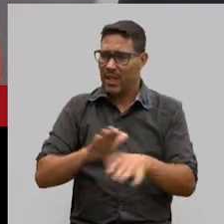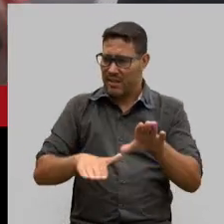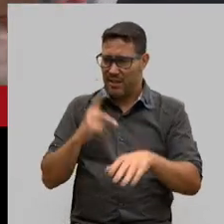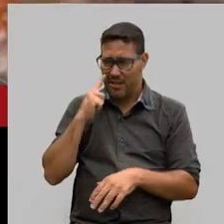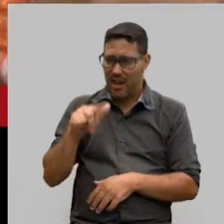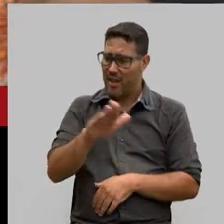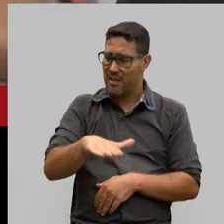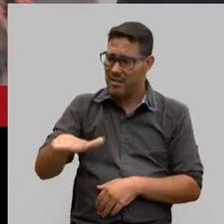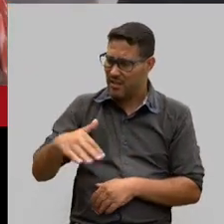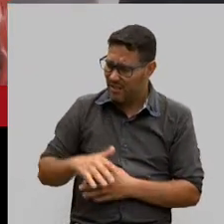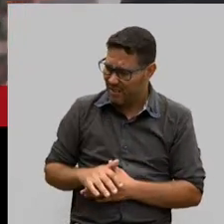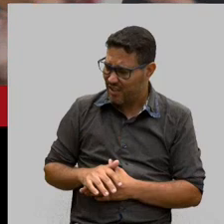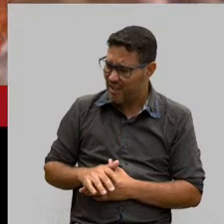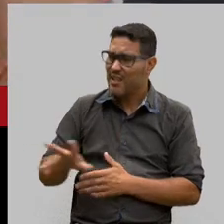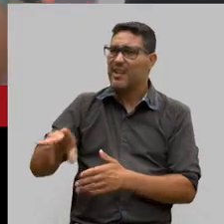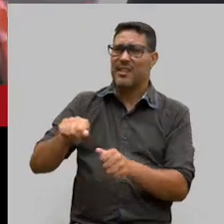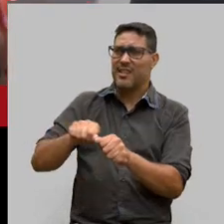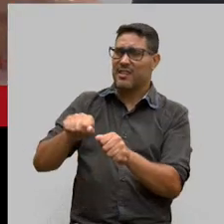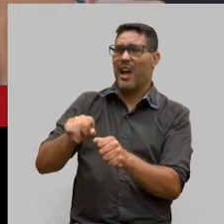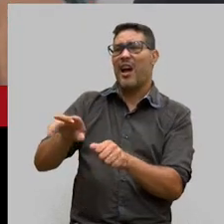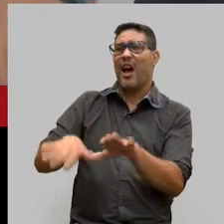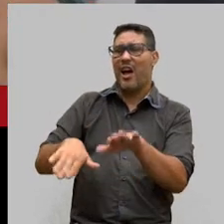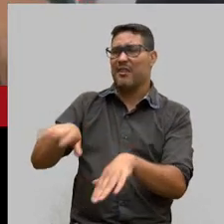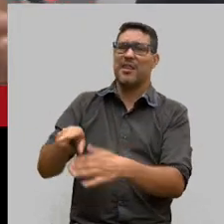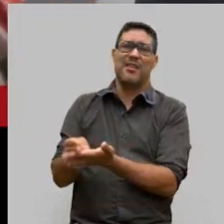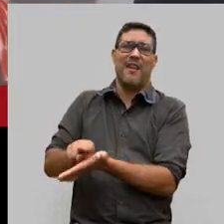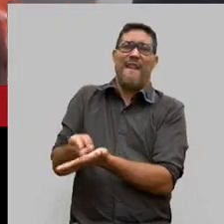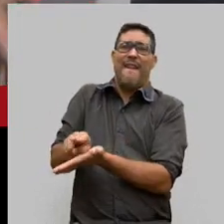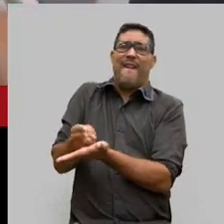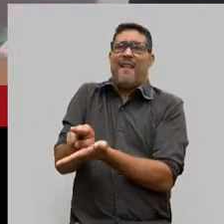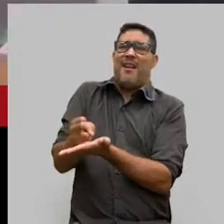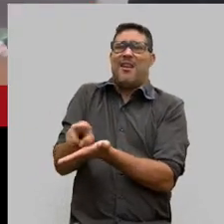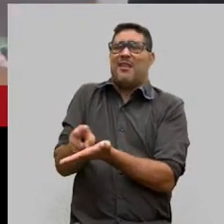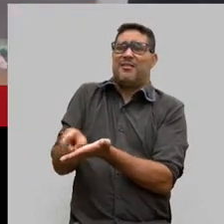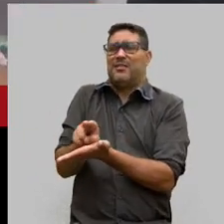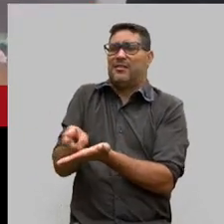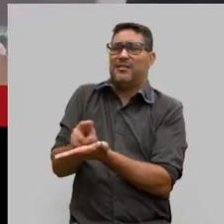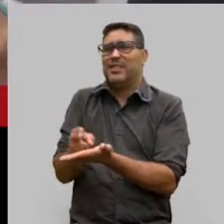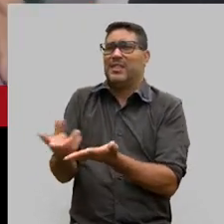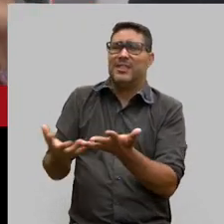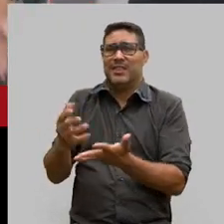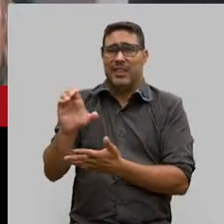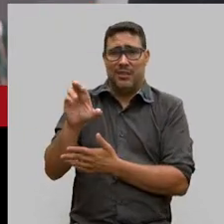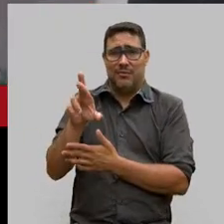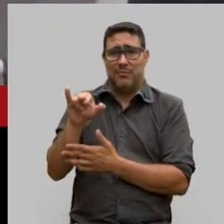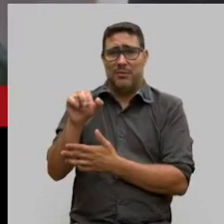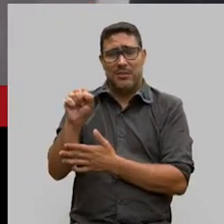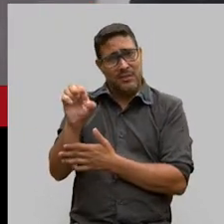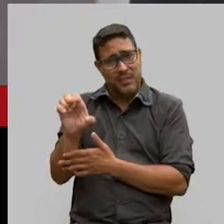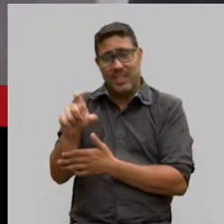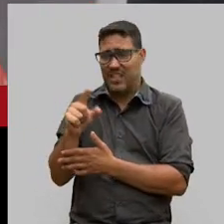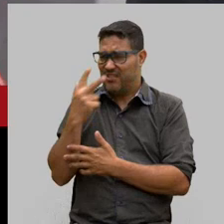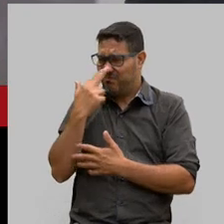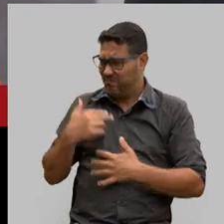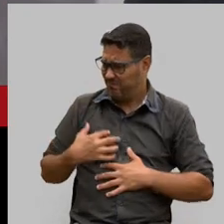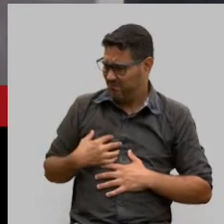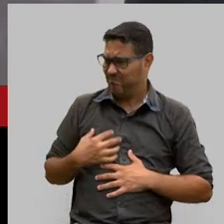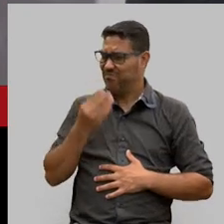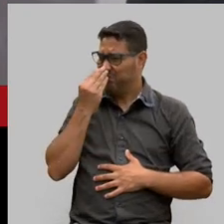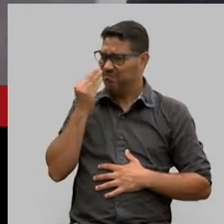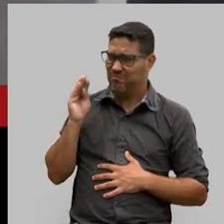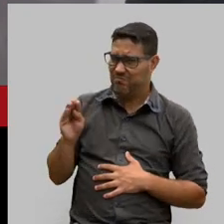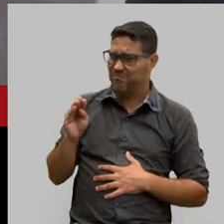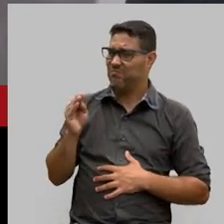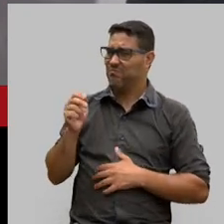que está no chão de um shopping ou de uma loja numa situação de uma crise e criminaliza não só a criança